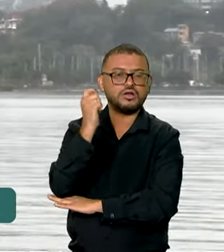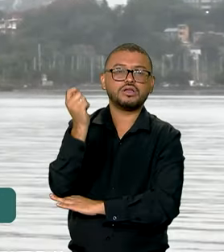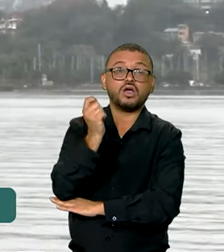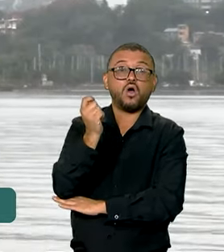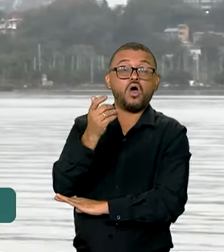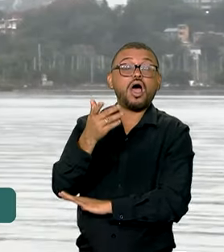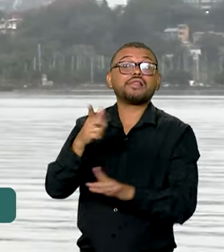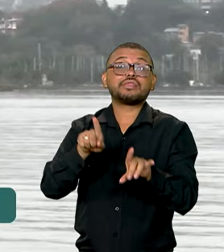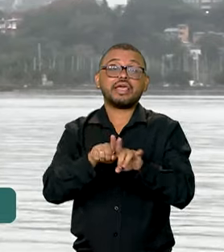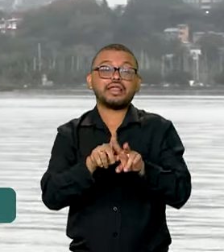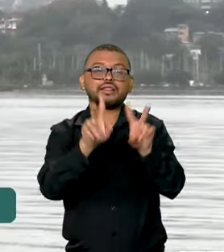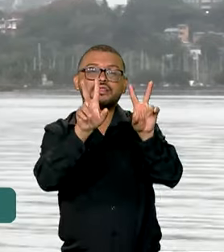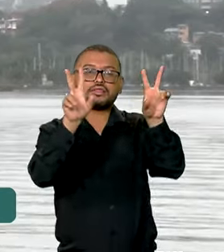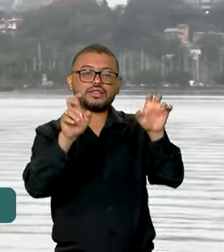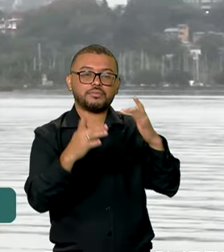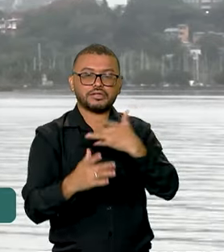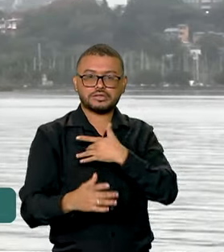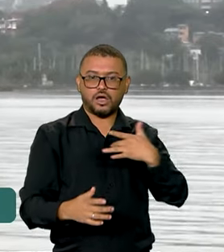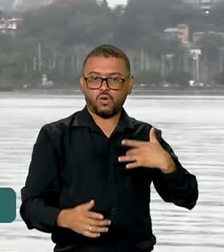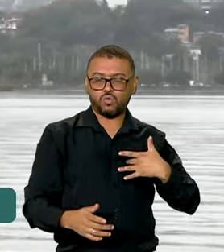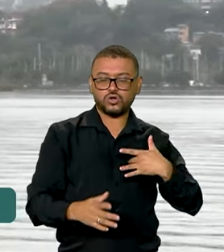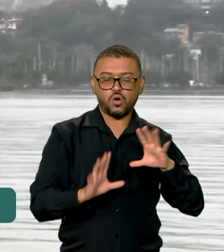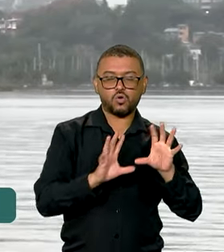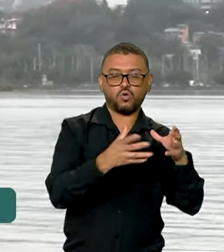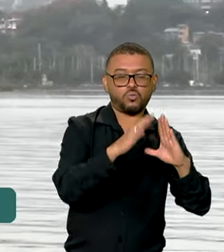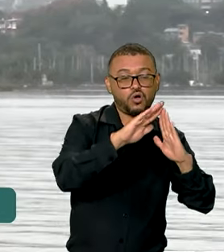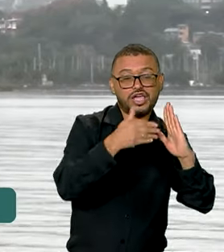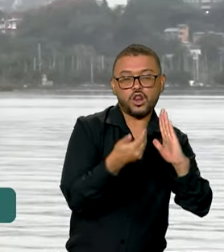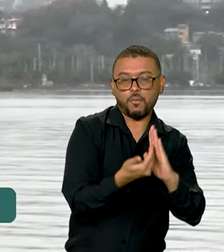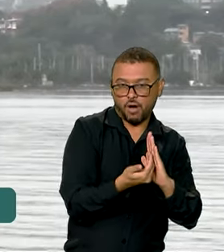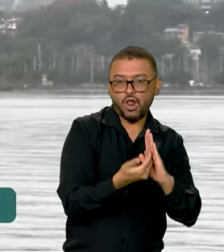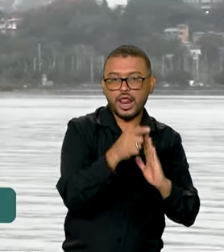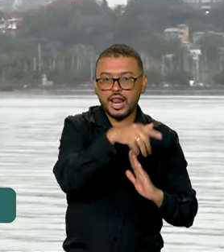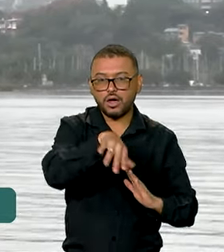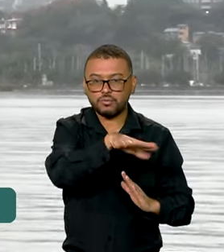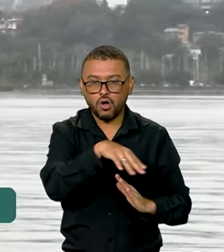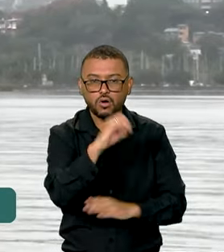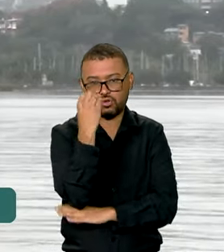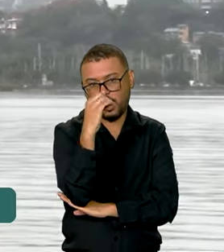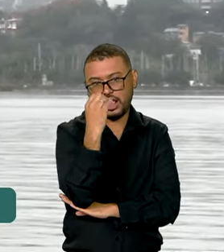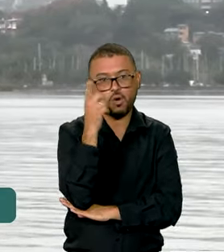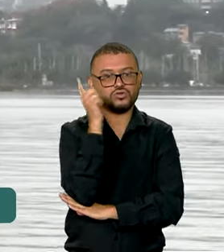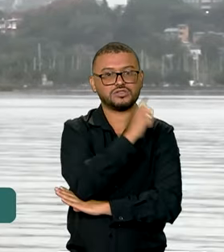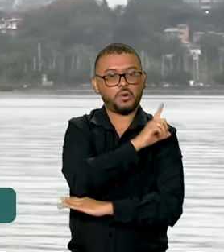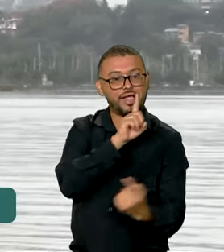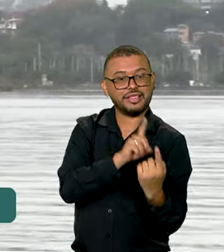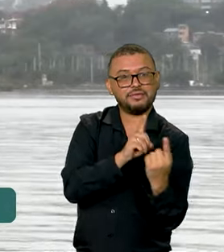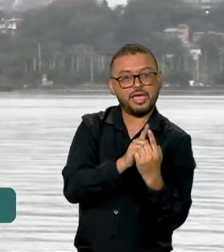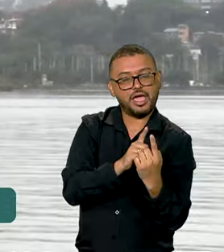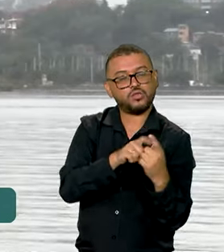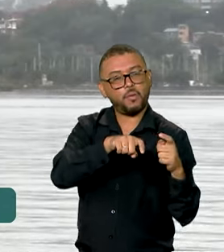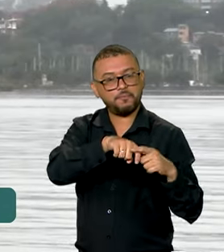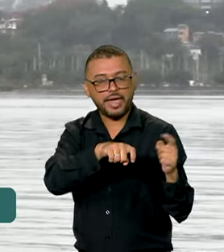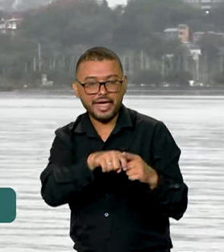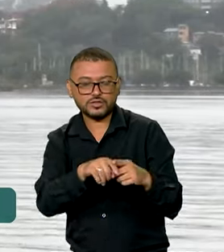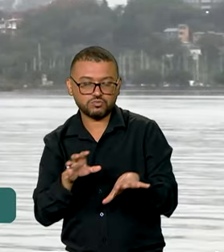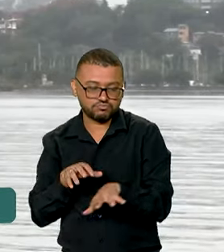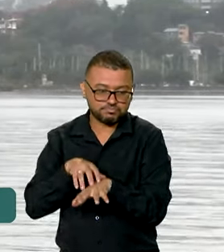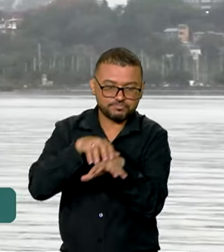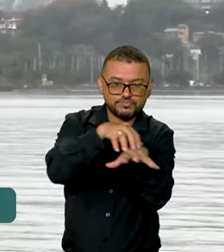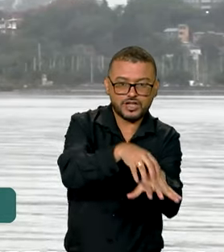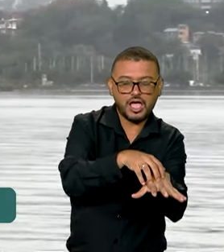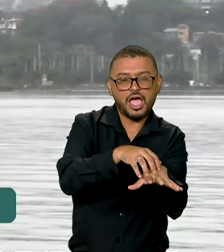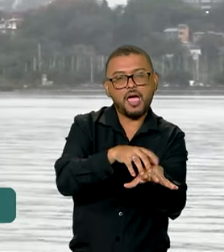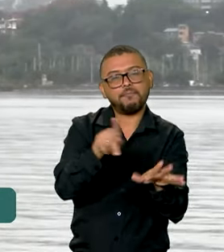Bom, ainda na área da saúde, quilombolas que vivem em Porto Alegre começaram a receber atendimento médico volante da